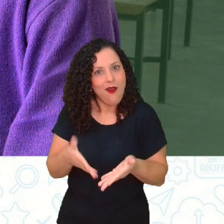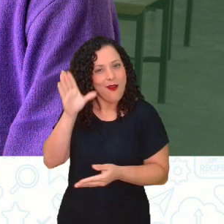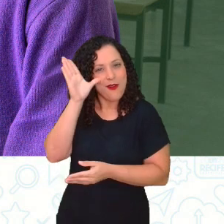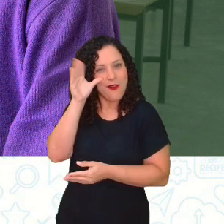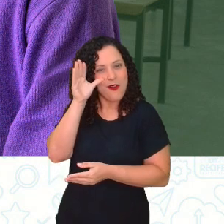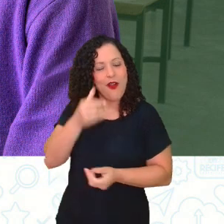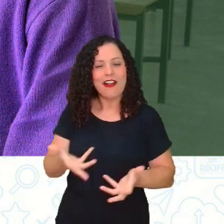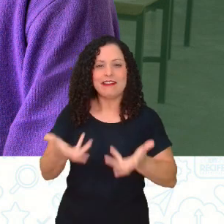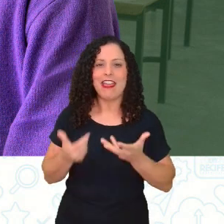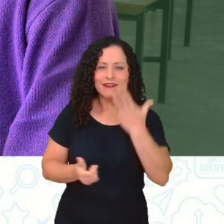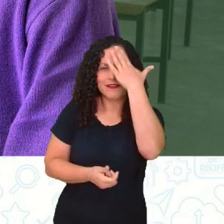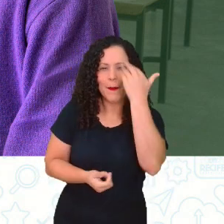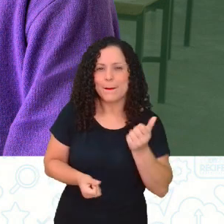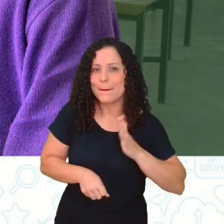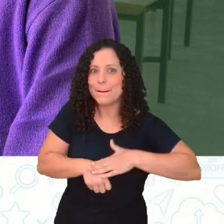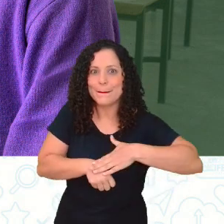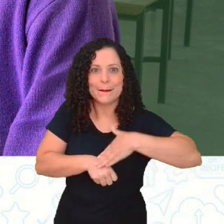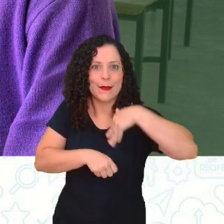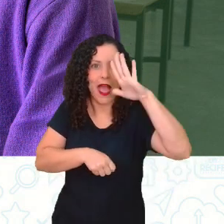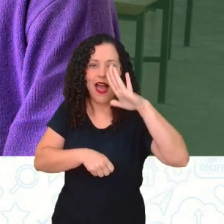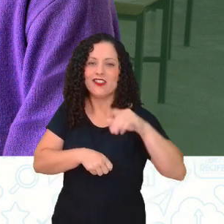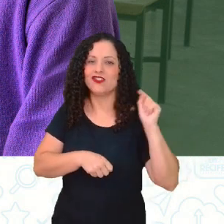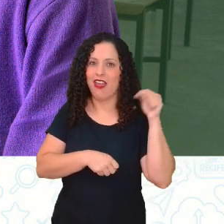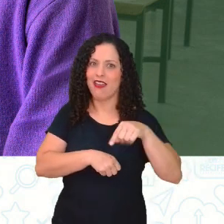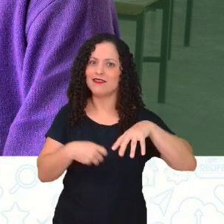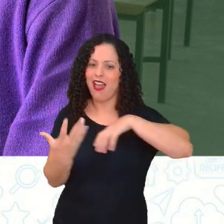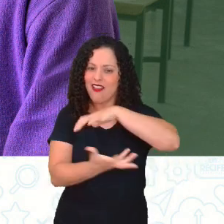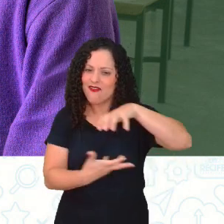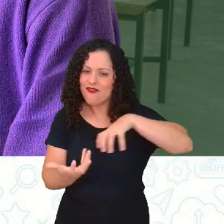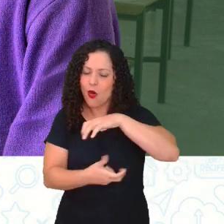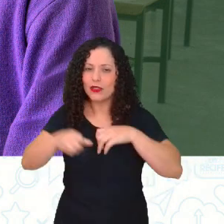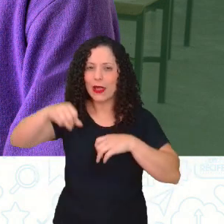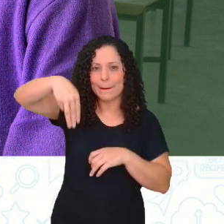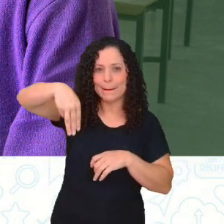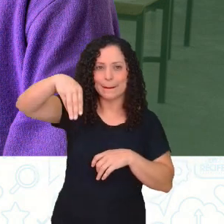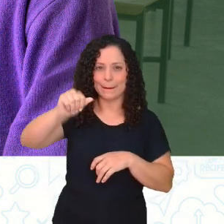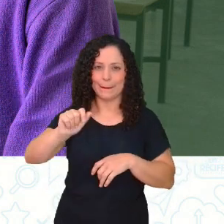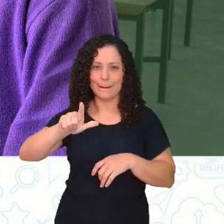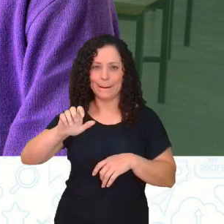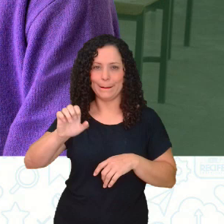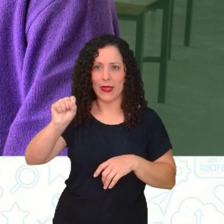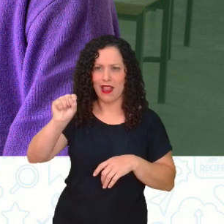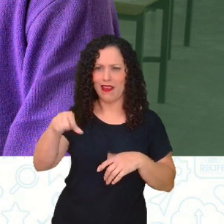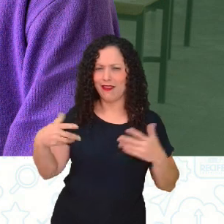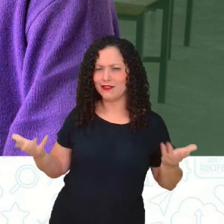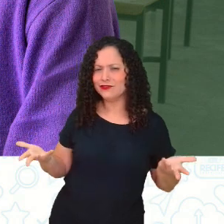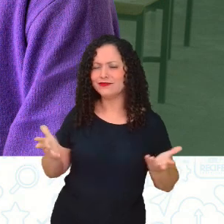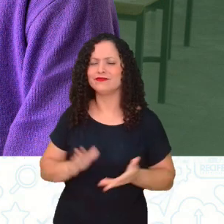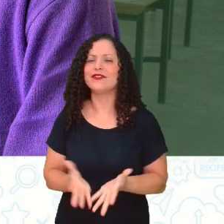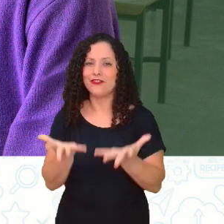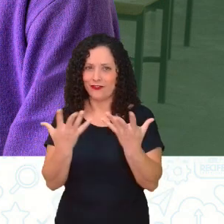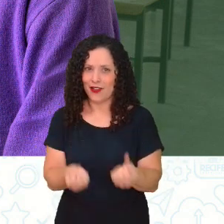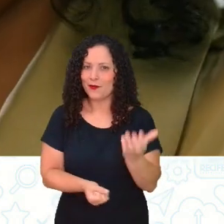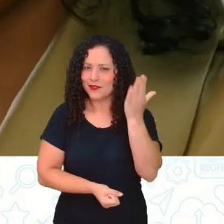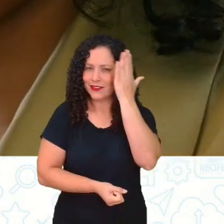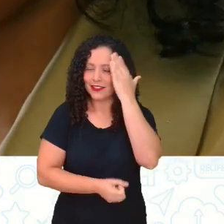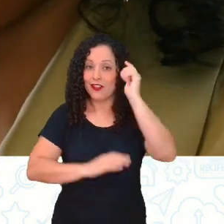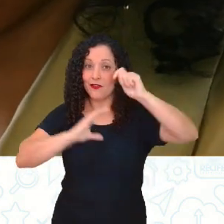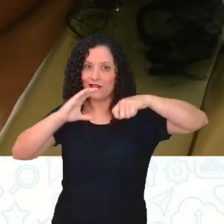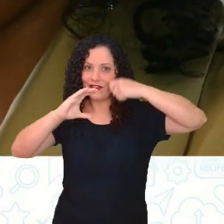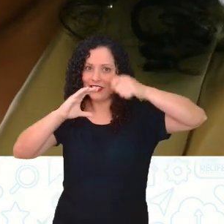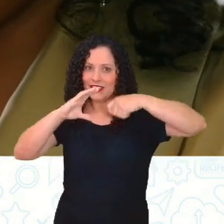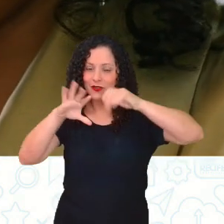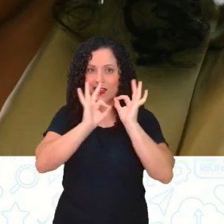gostaria de saber mais sobre as revoltas do malês, certo? Então, vamos entender, vamos assistir, né, um